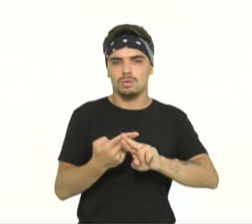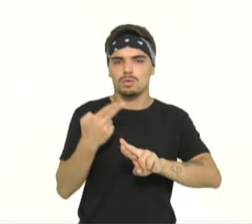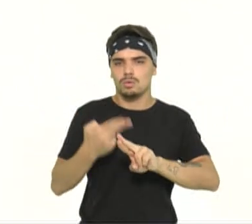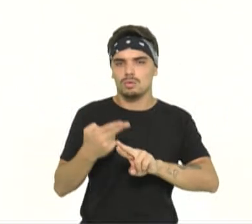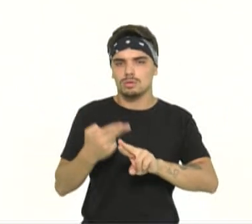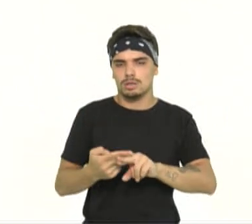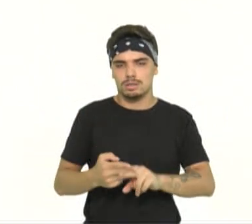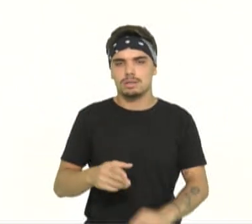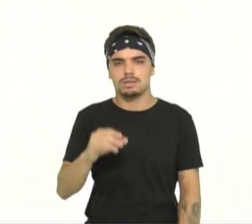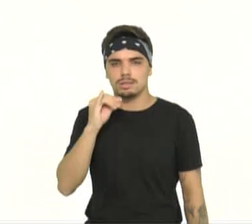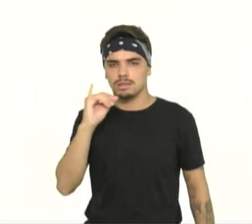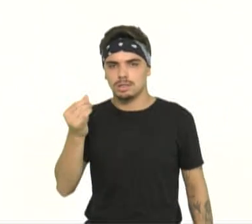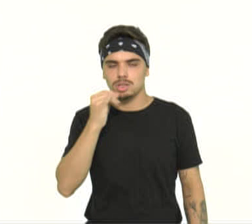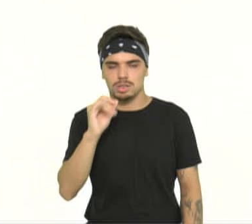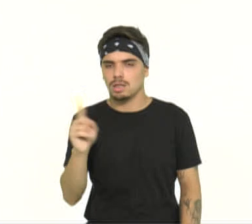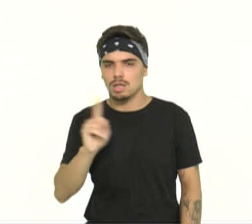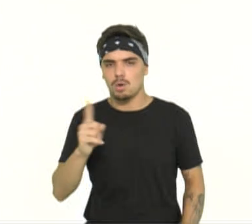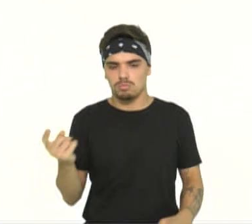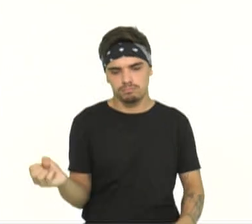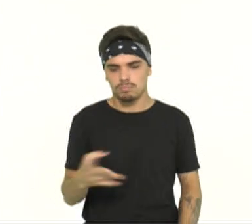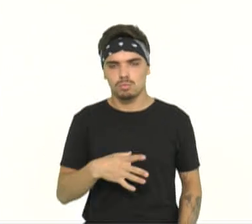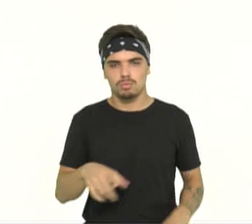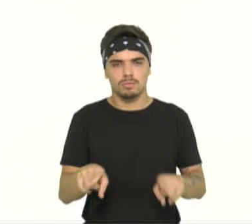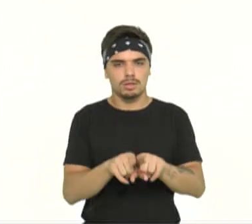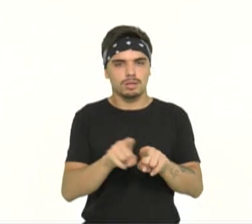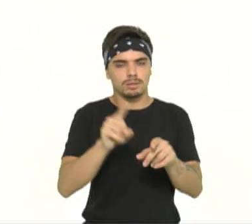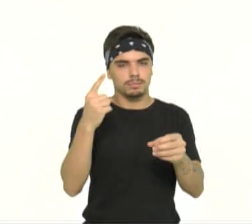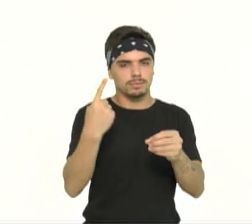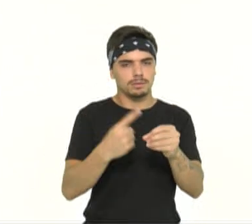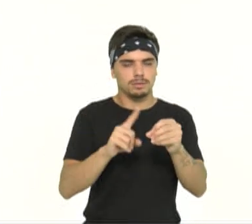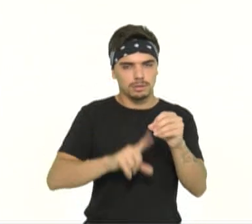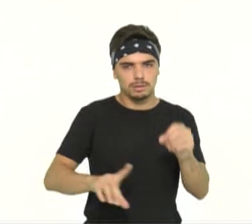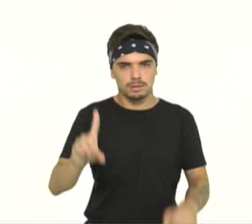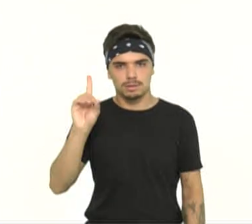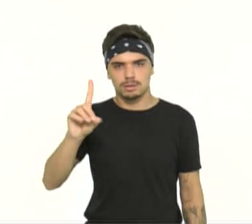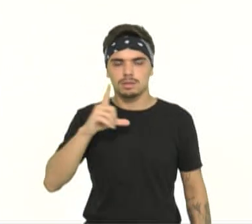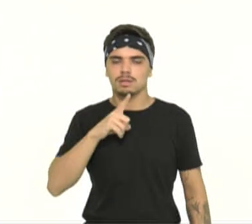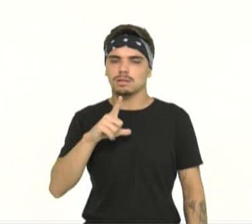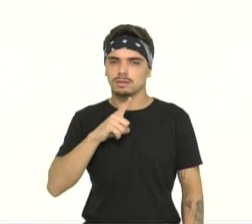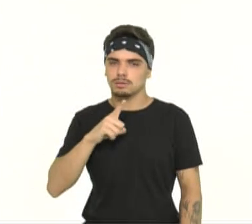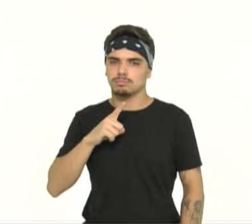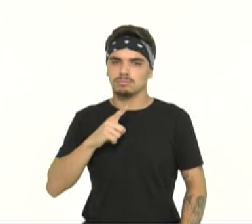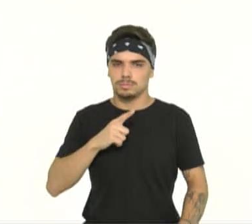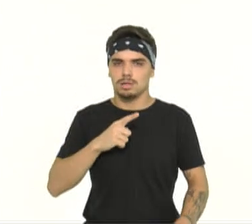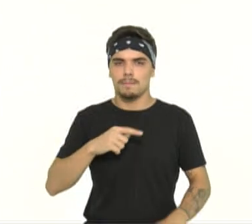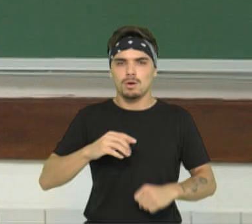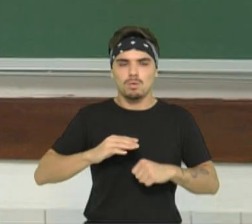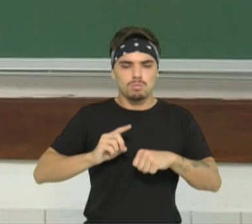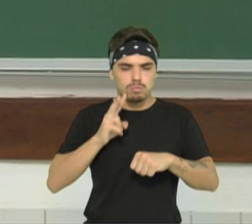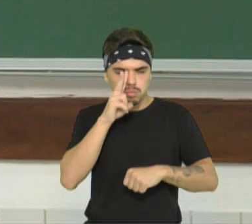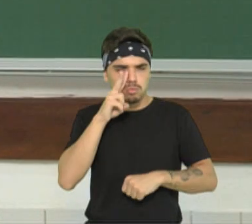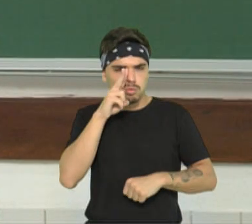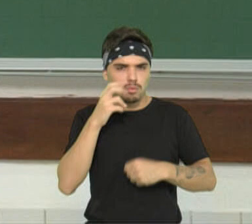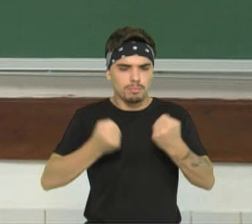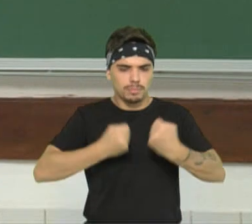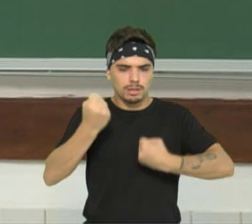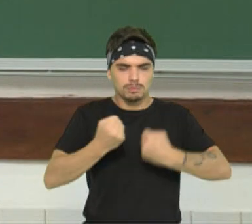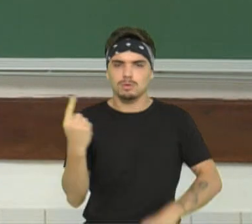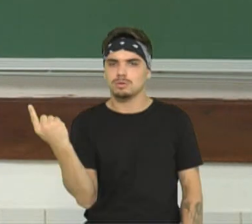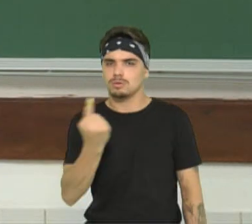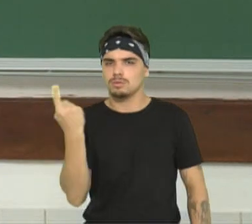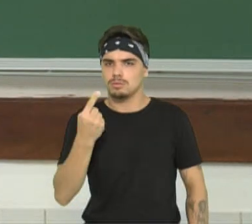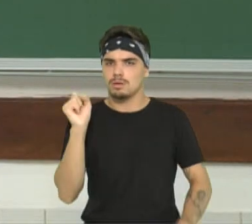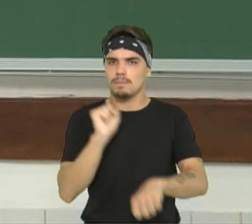não renováveis de energia. E letra D. Intensificação do transporte individual. Para